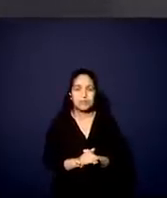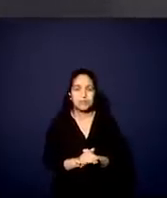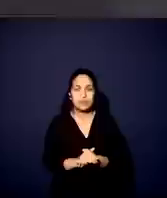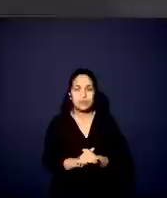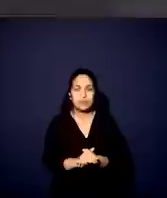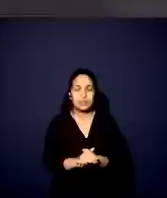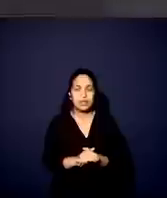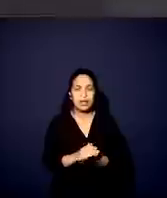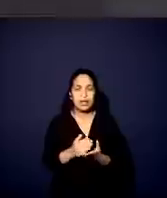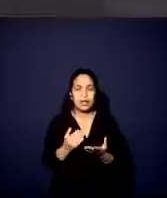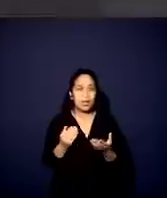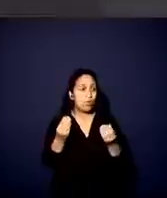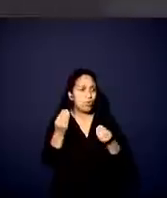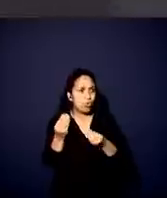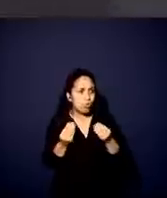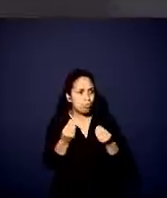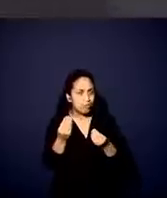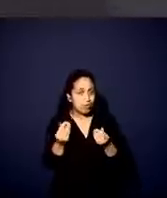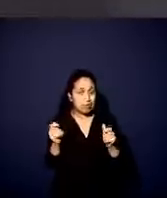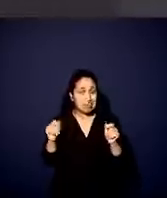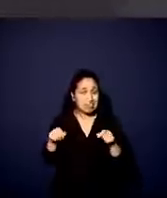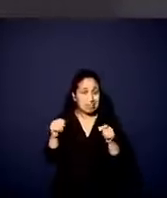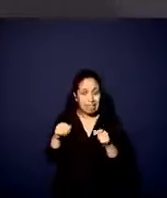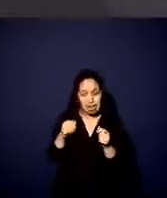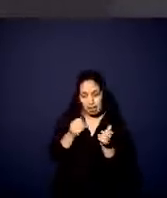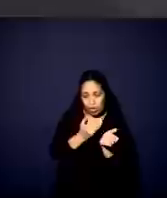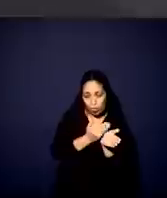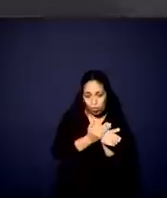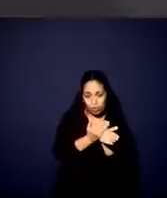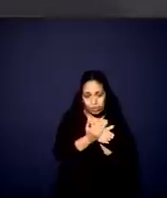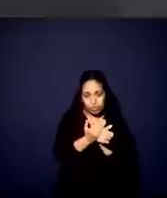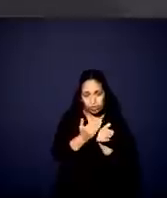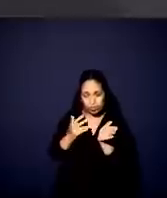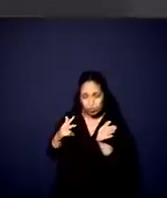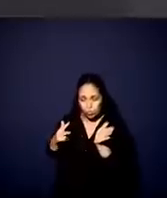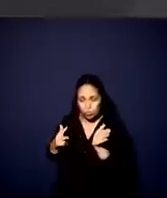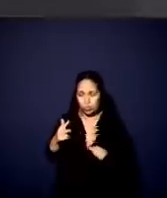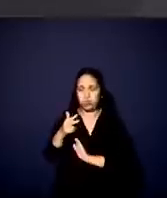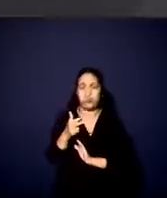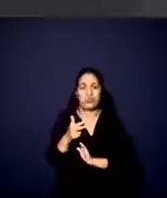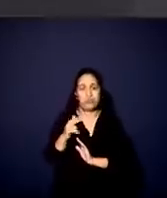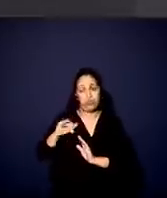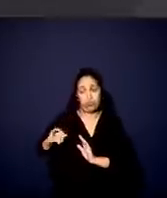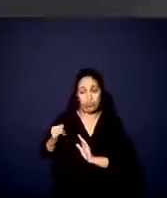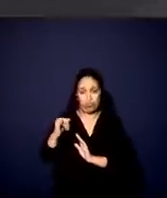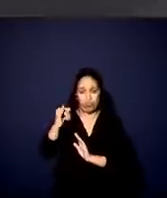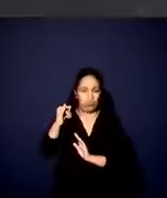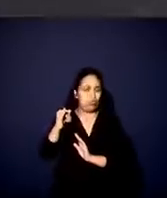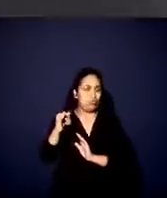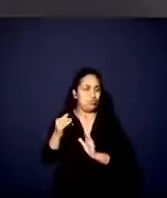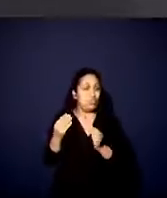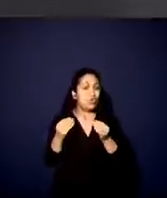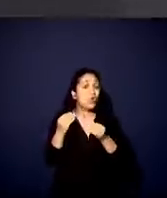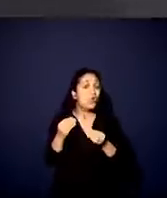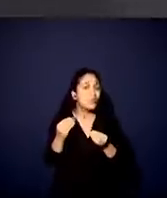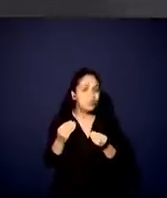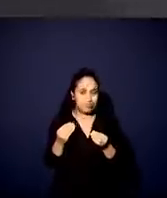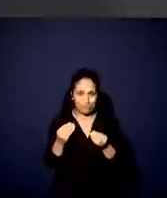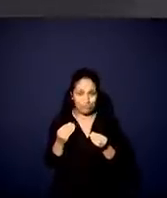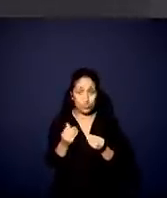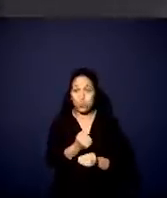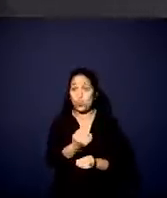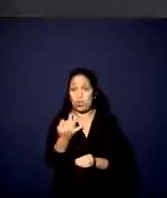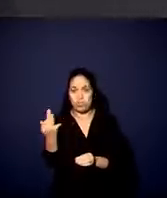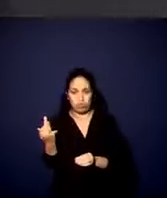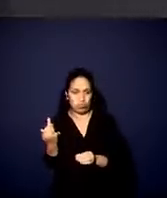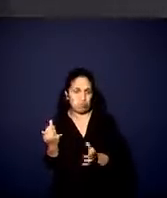as condições que permitiram o início do processo de corte e com profundo vai ser esse corte tá então a gente tem